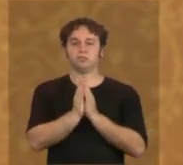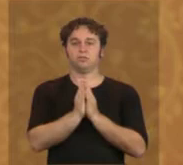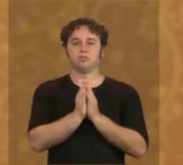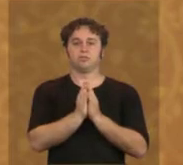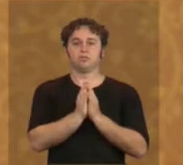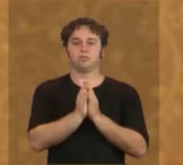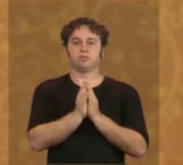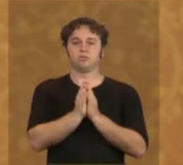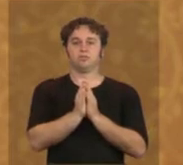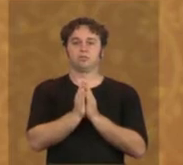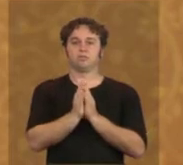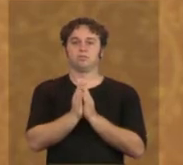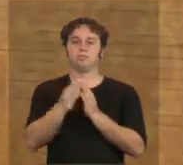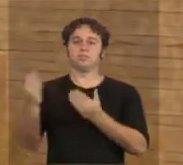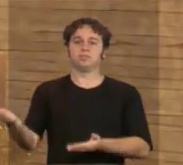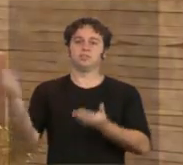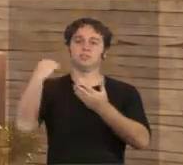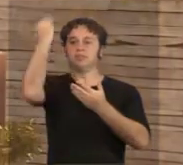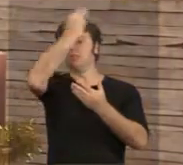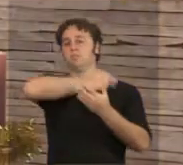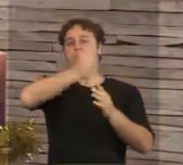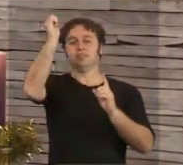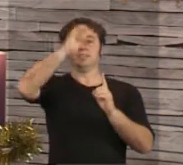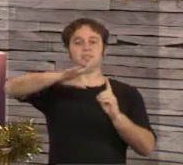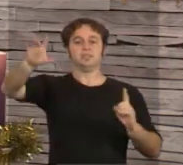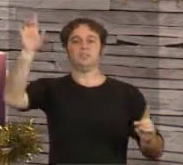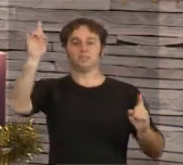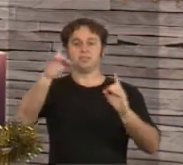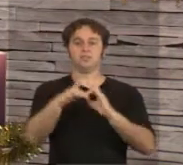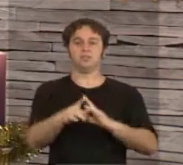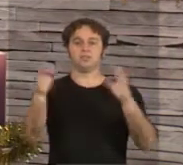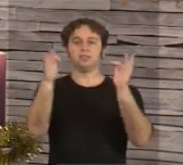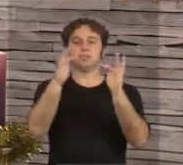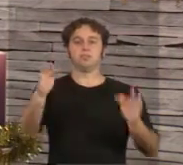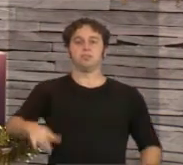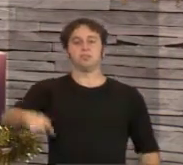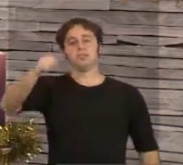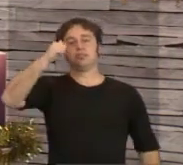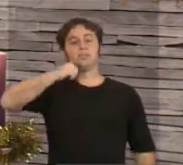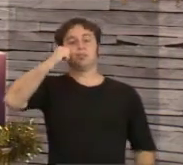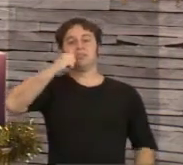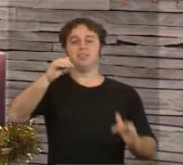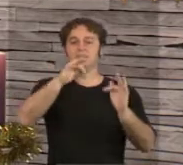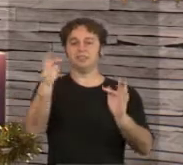de nossa morte. Amém. Ave Maria, cheia de graça, o Senhor é convosco.